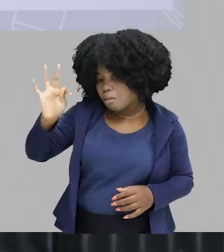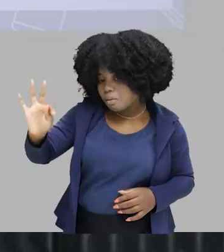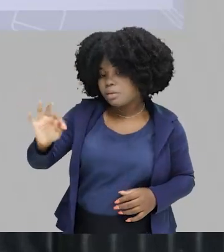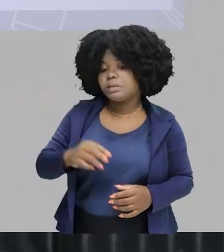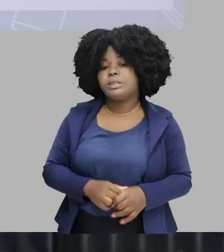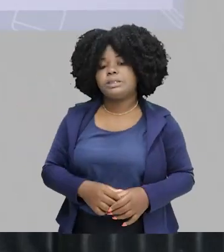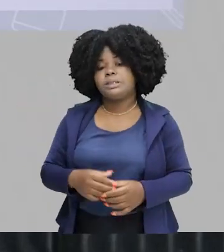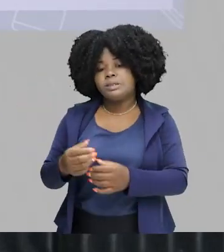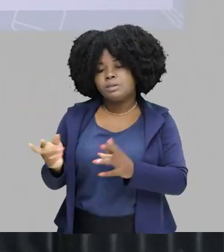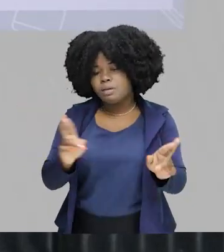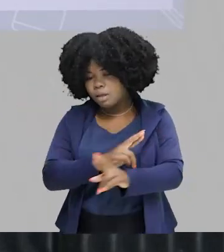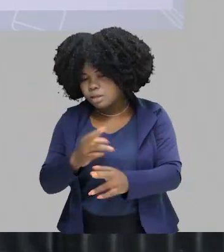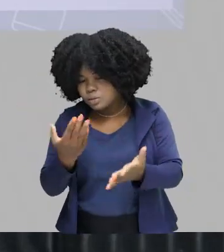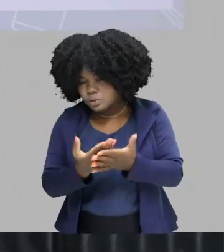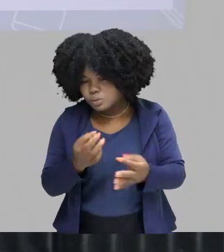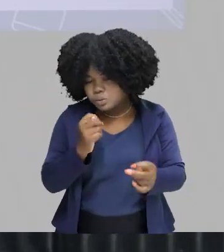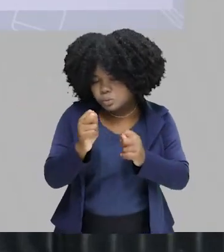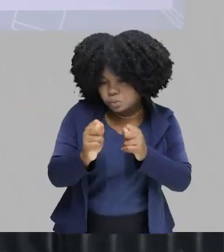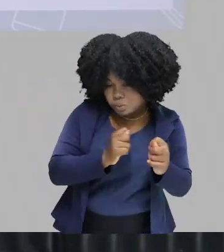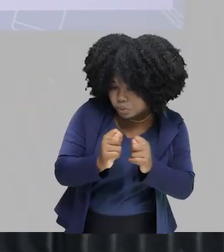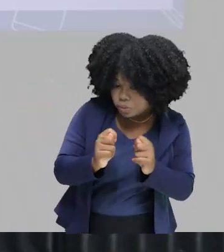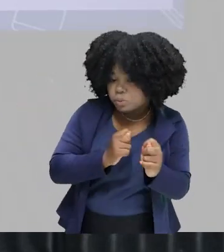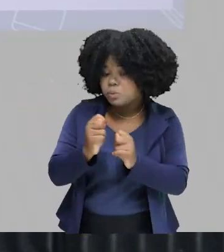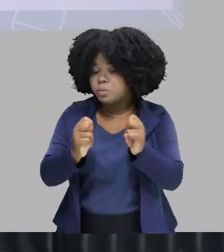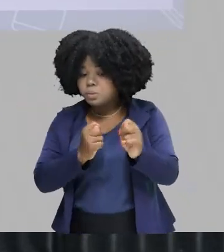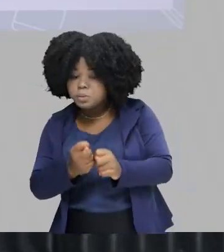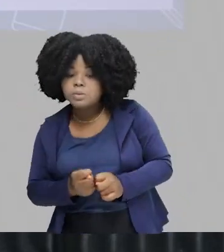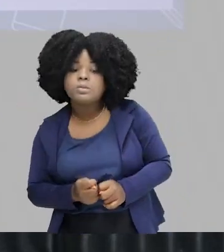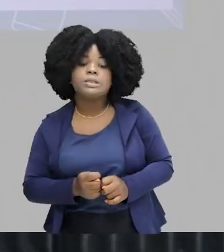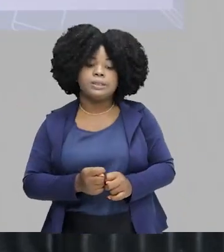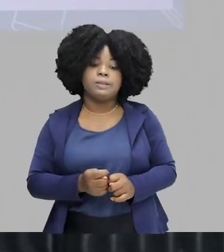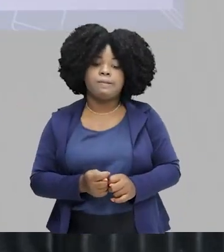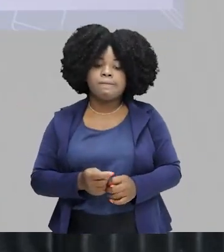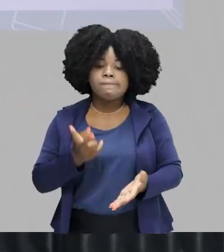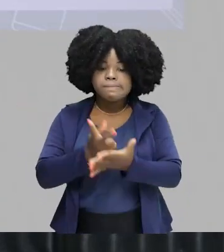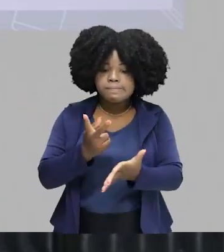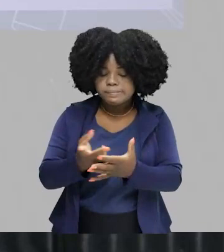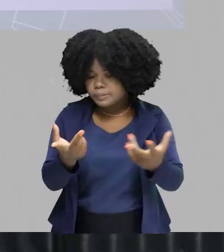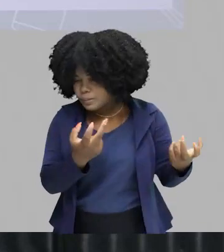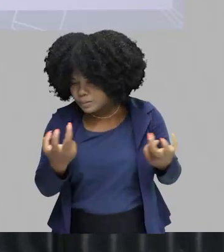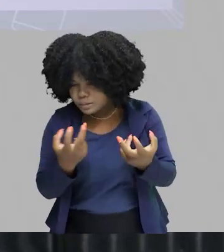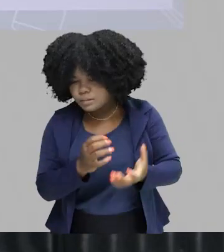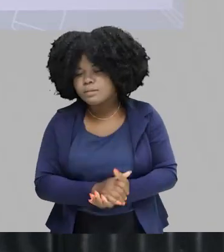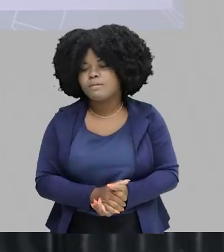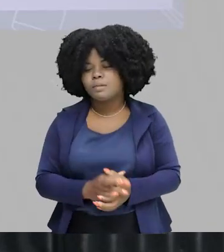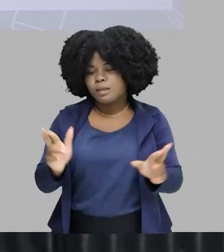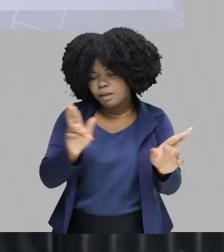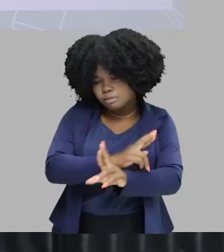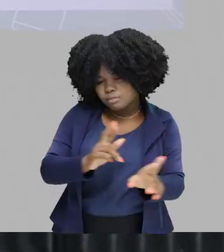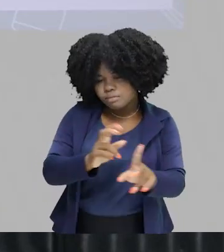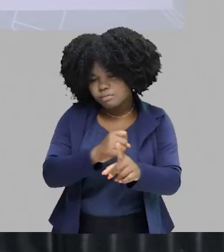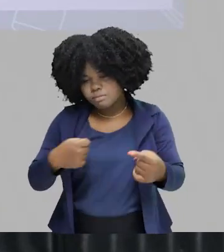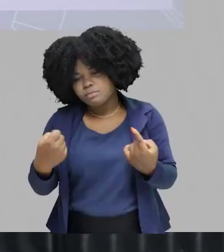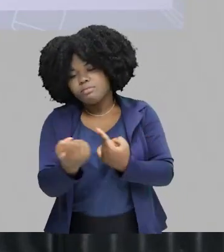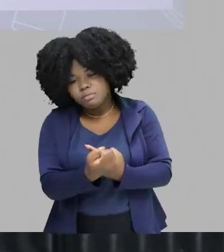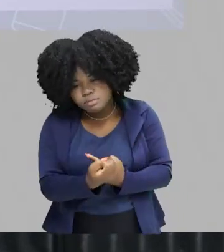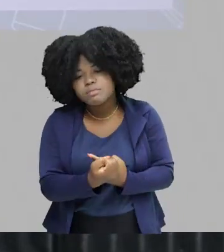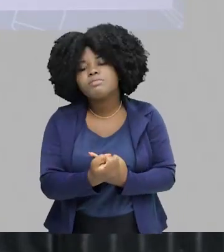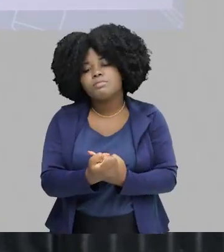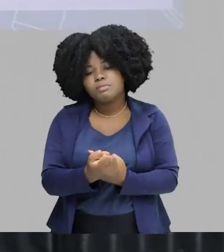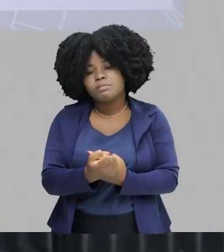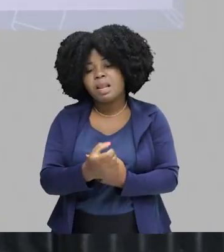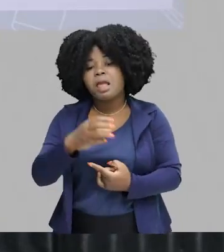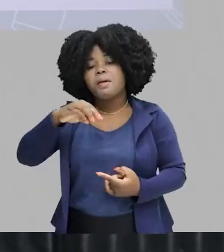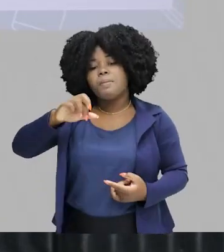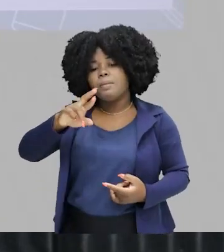estudos econômicos. Né? Marx é um cara que tem uma visão muito economicista sobre as relações sociais. Para ele, a